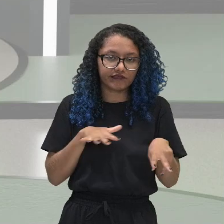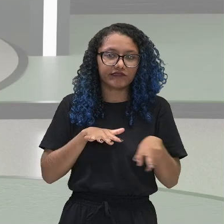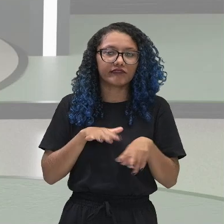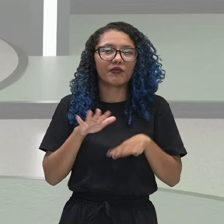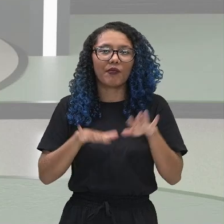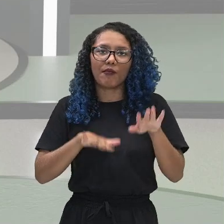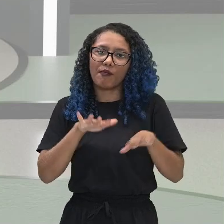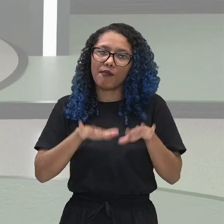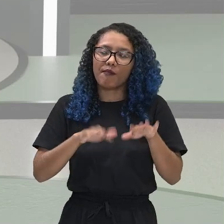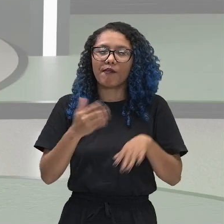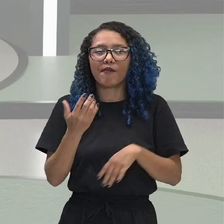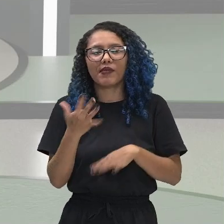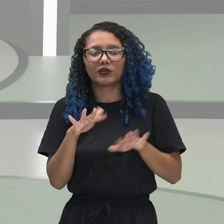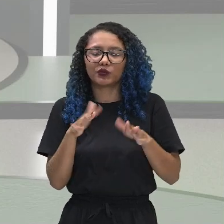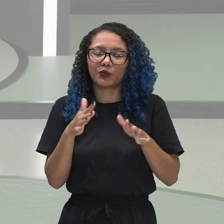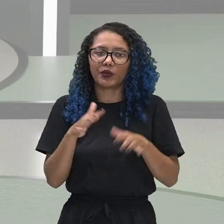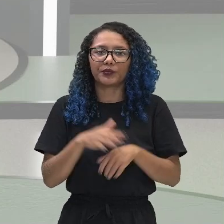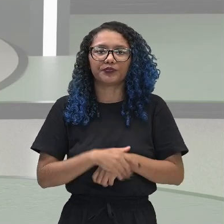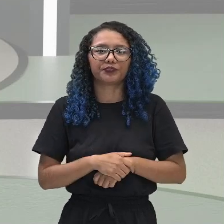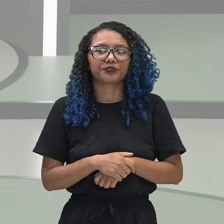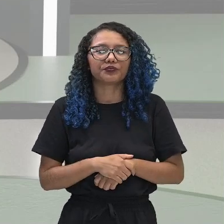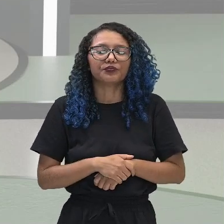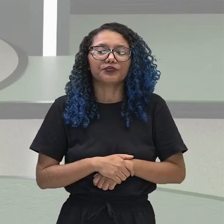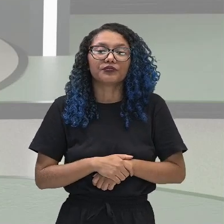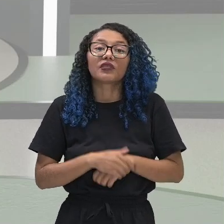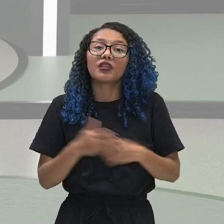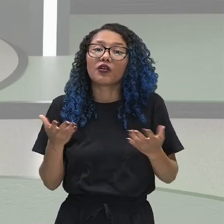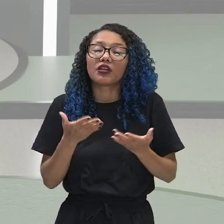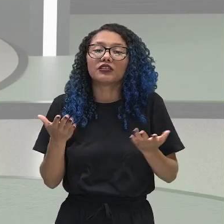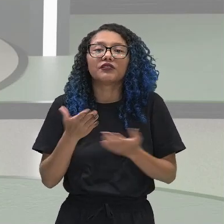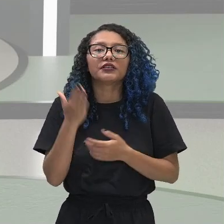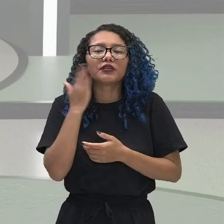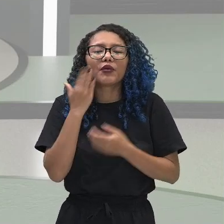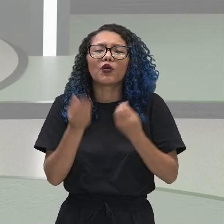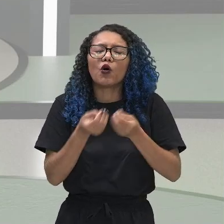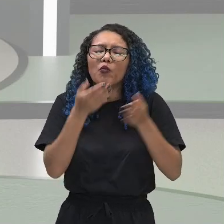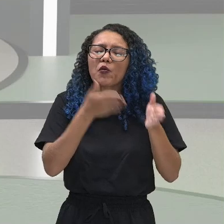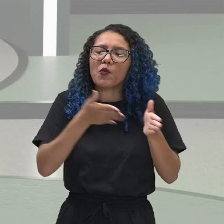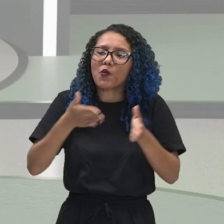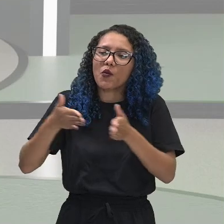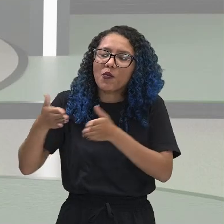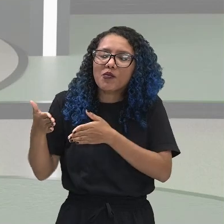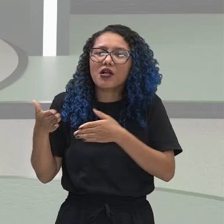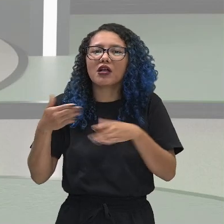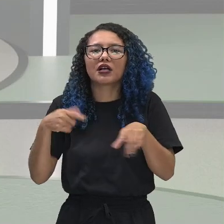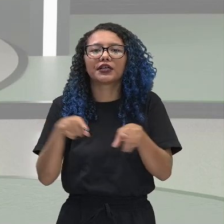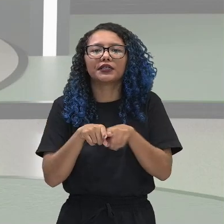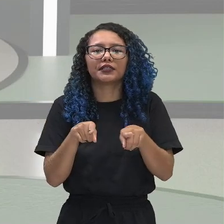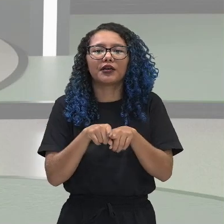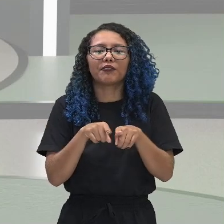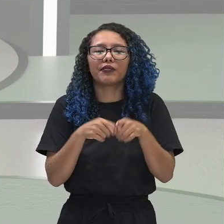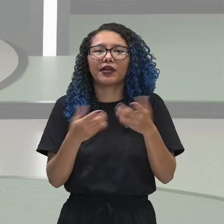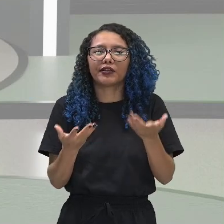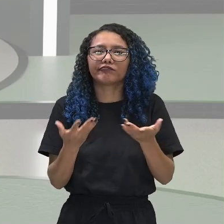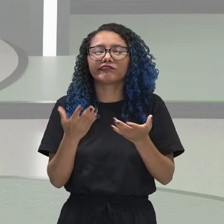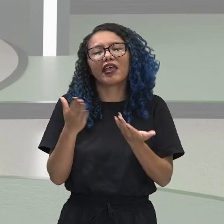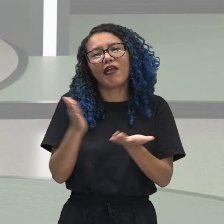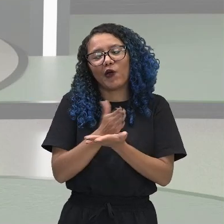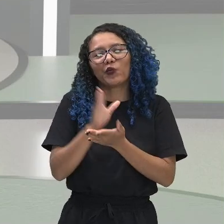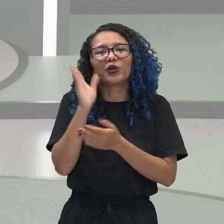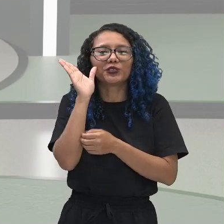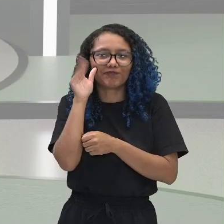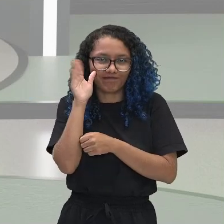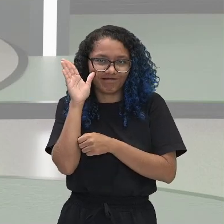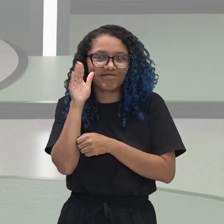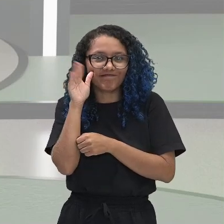gente vai entender um pouquinho sobre essas etapas e algumas como é que eu posso dizer, curiosidades